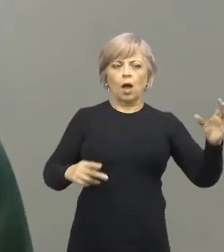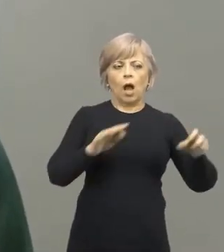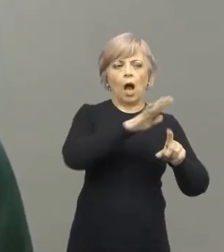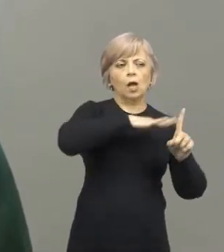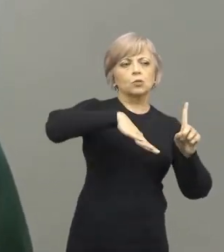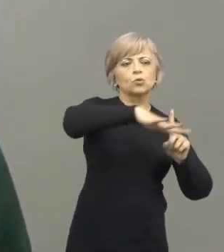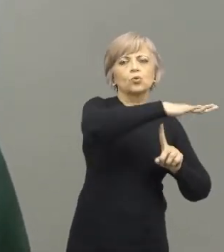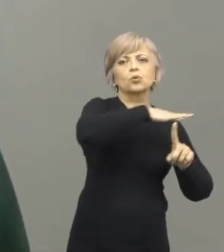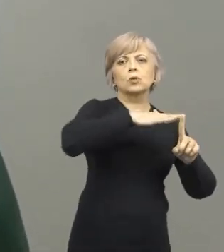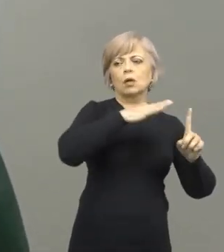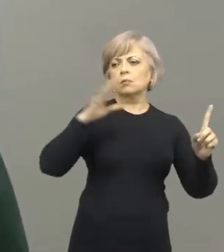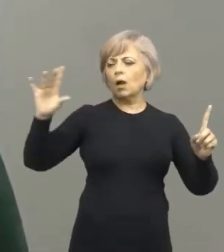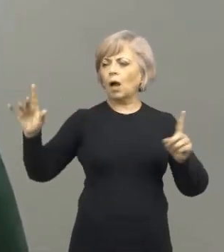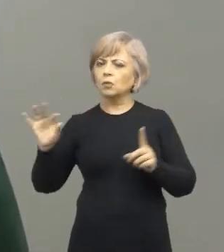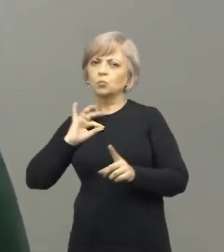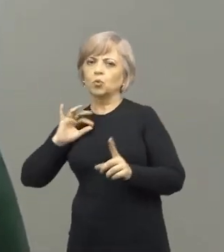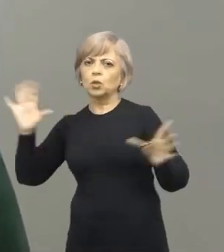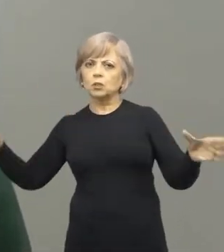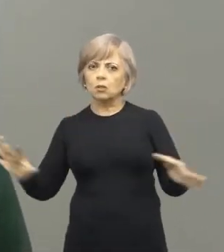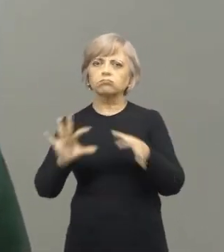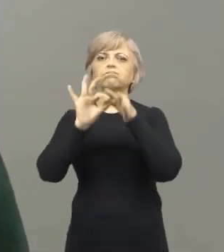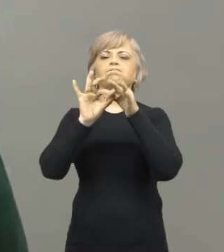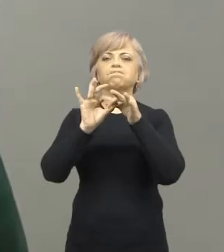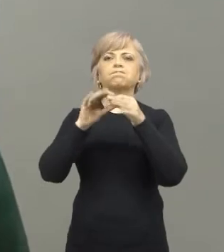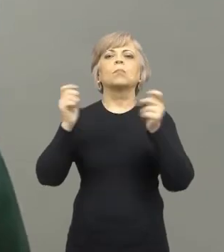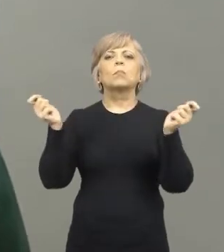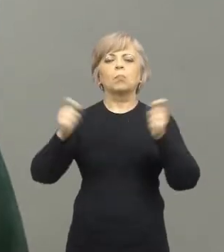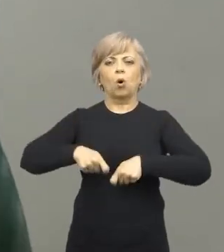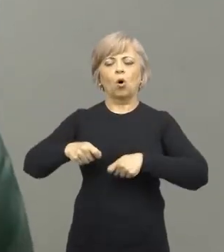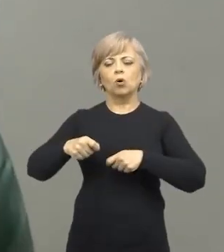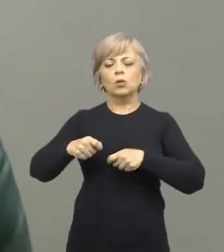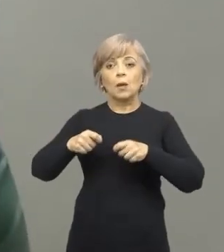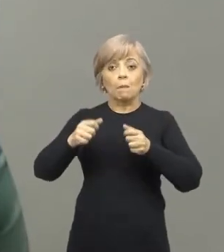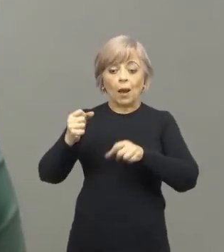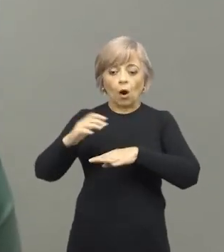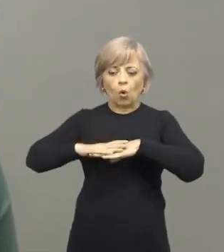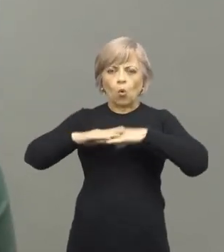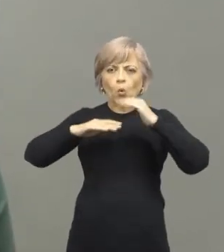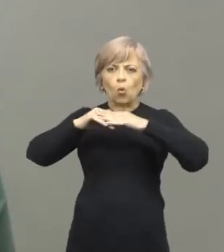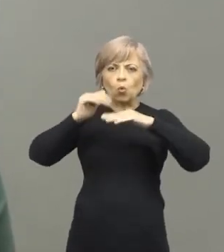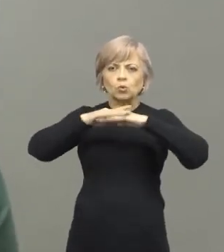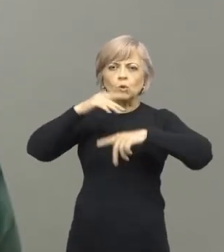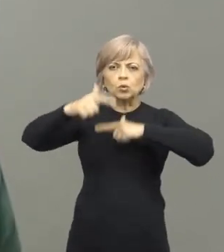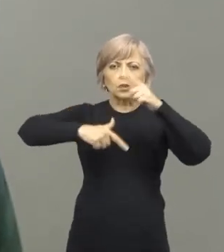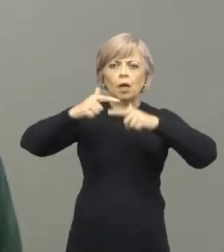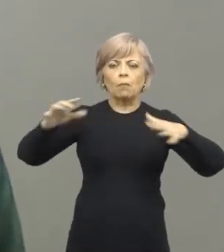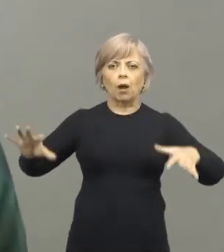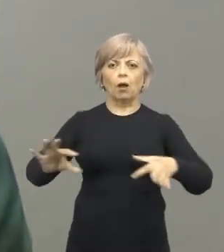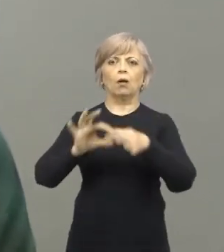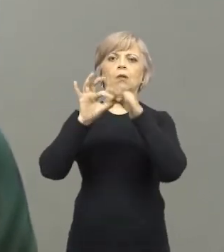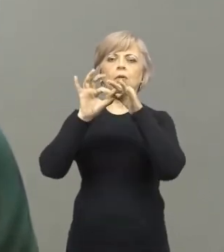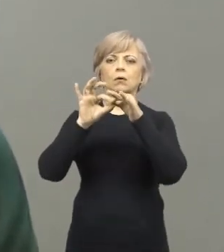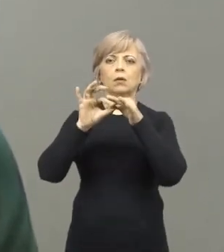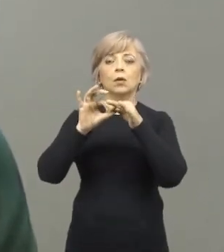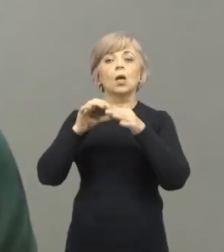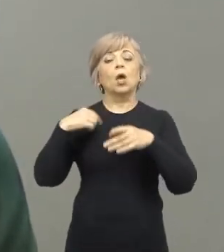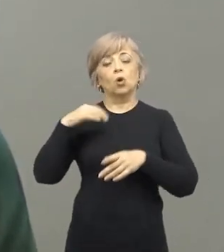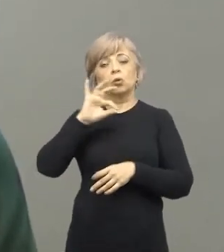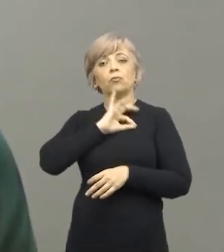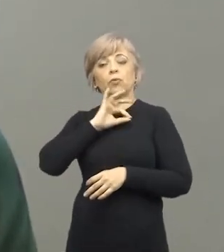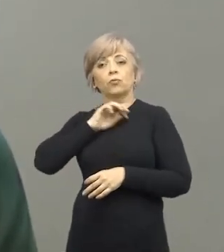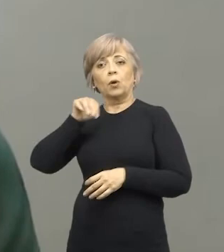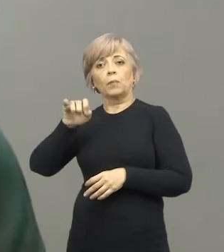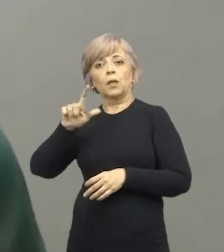sociedade civil, construindo assim uma solução conjunta. Já que eu estou falando muito da Polícia Militar, só para dar alguns dados